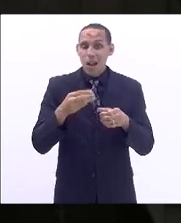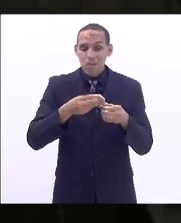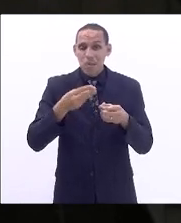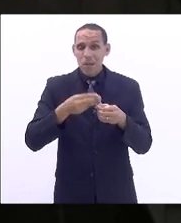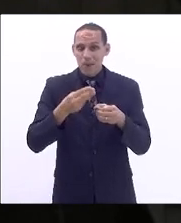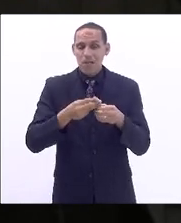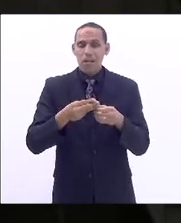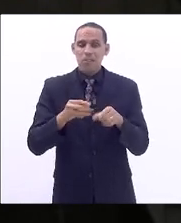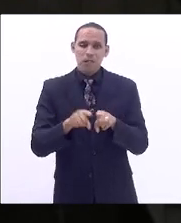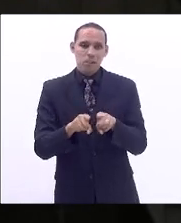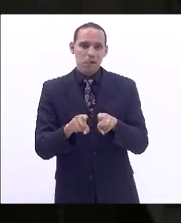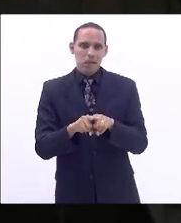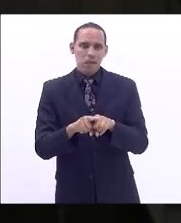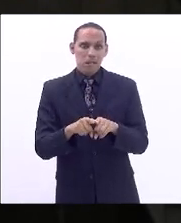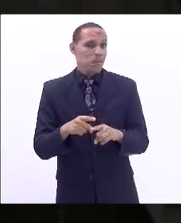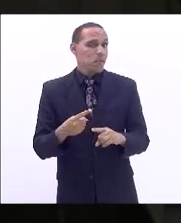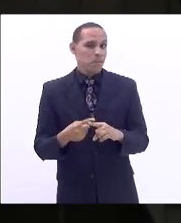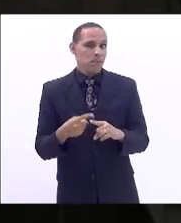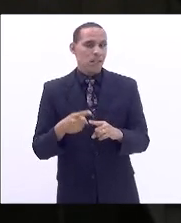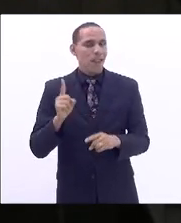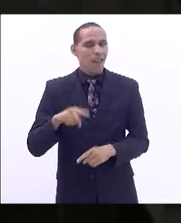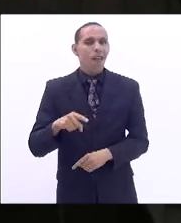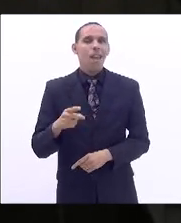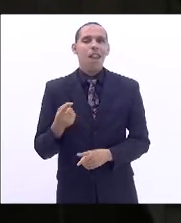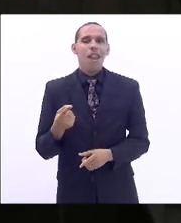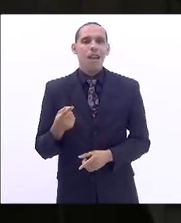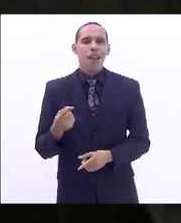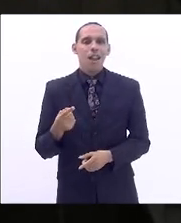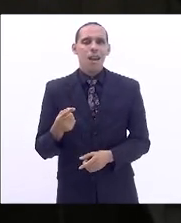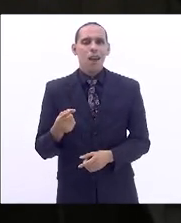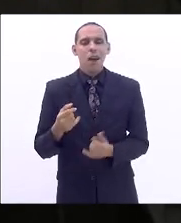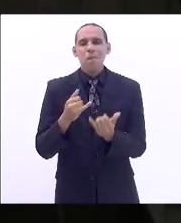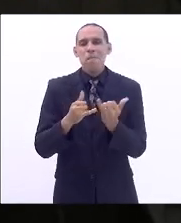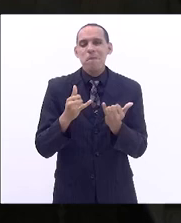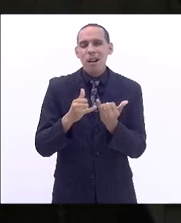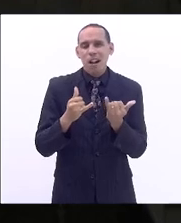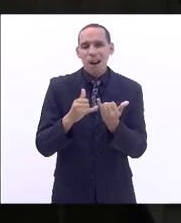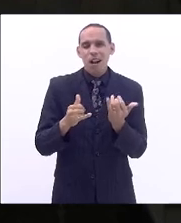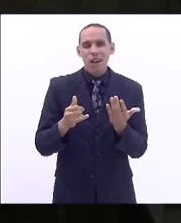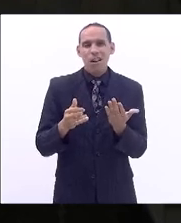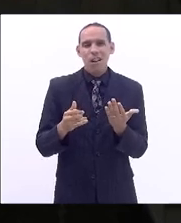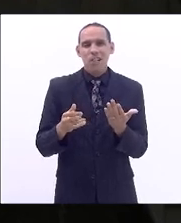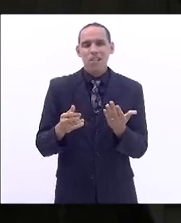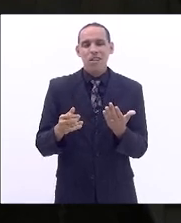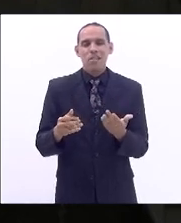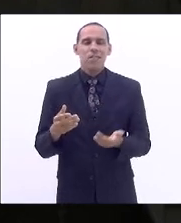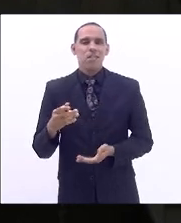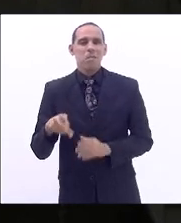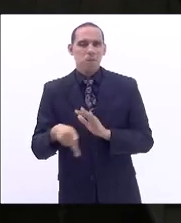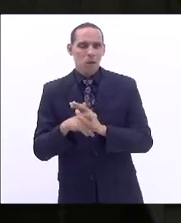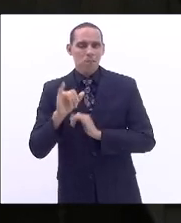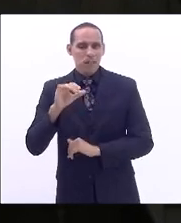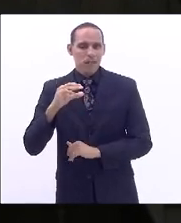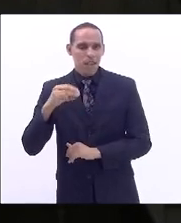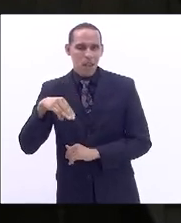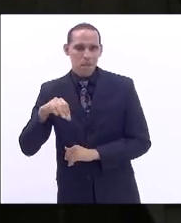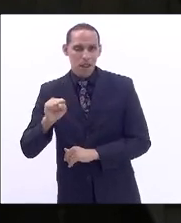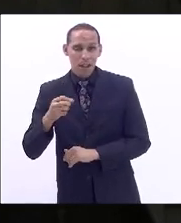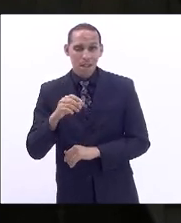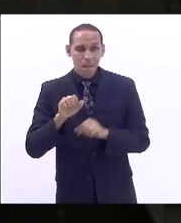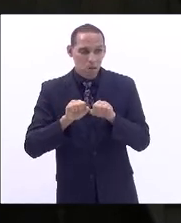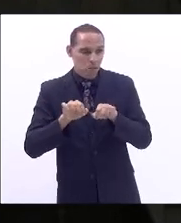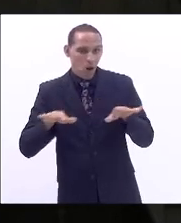tendo em vista que a uma cota-parte do ICMS e que se aplica que se aplica que se destina